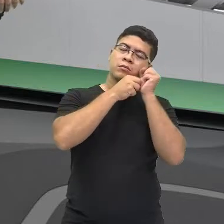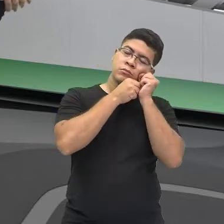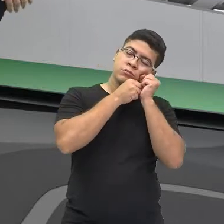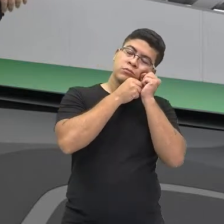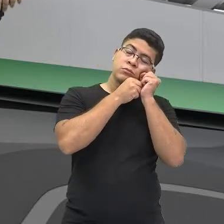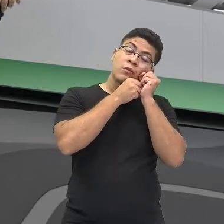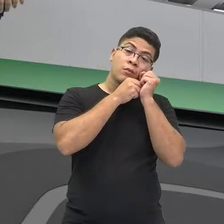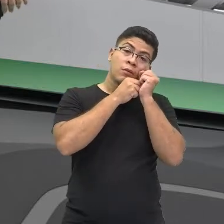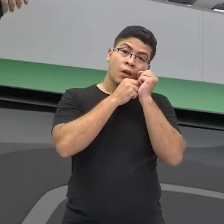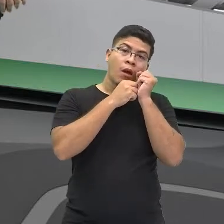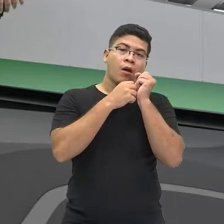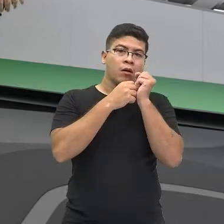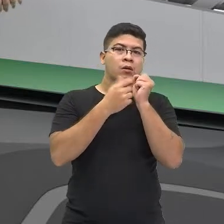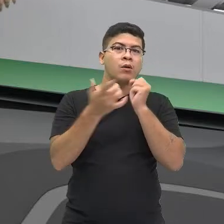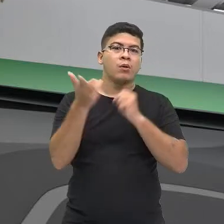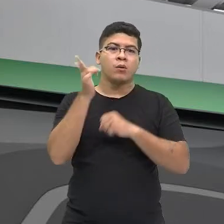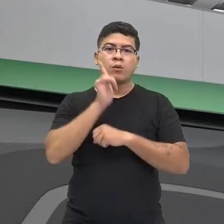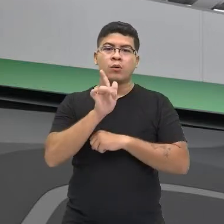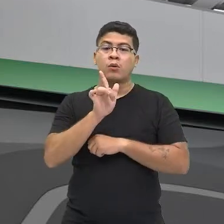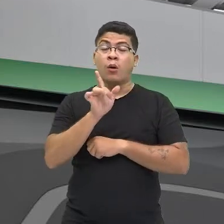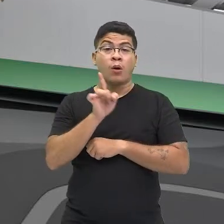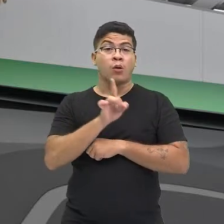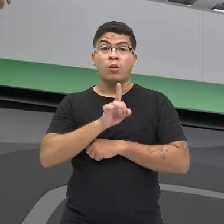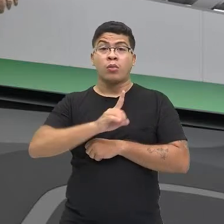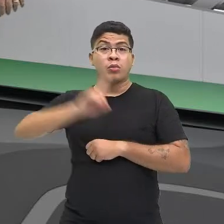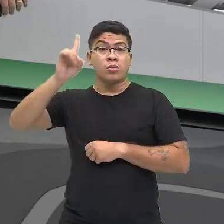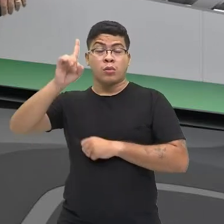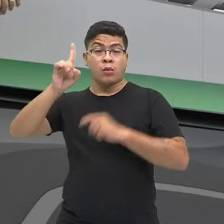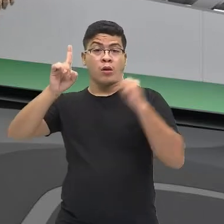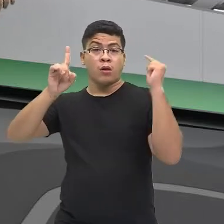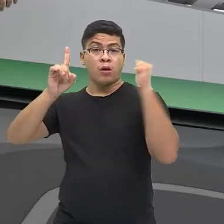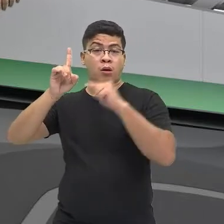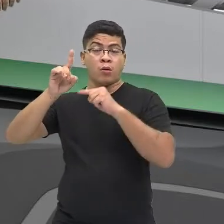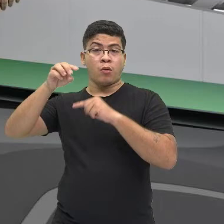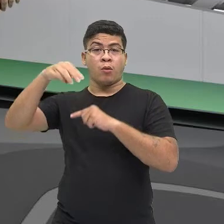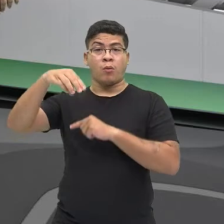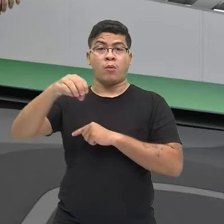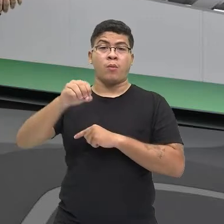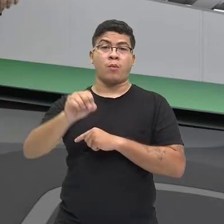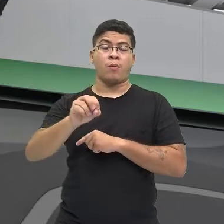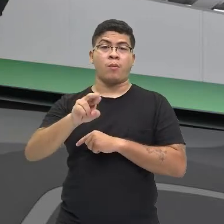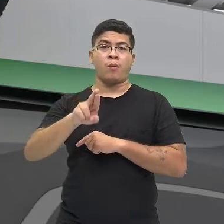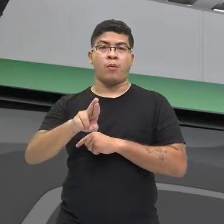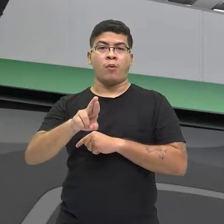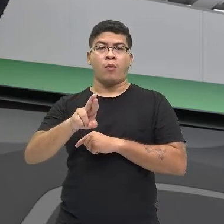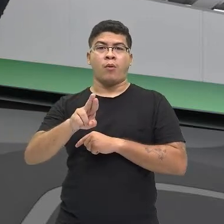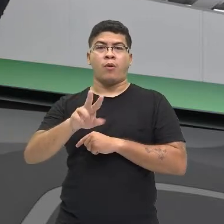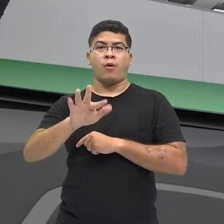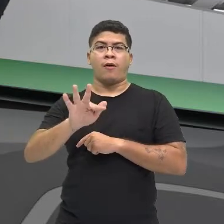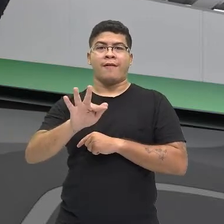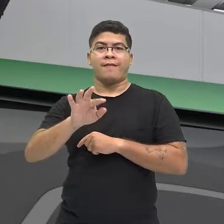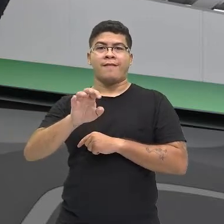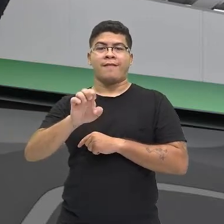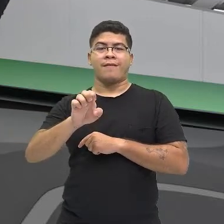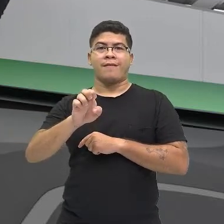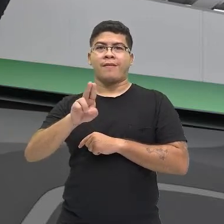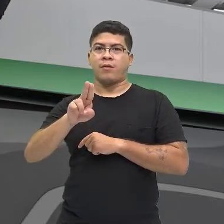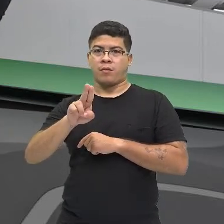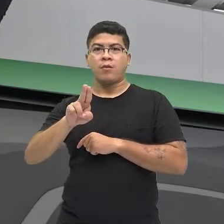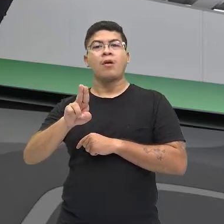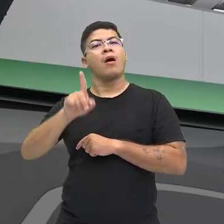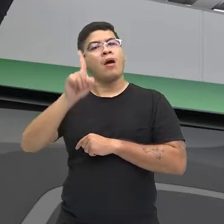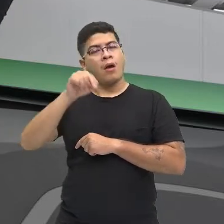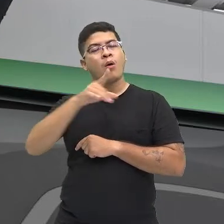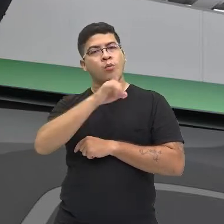morfina em homenagem ao deus grego do sono, que é Morfeu, por isso que se chama morfina. Só que esse também é